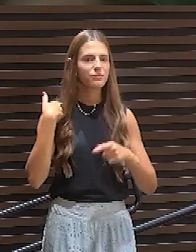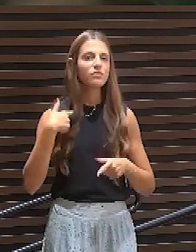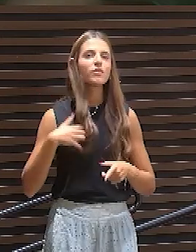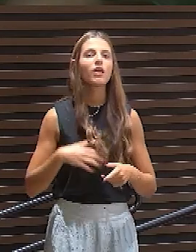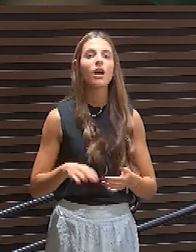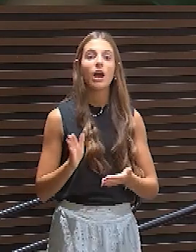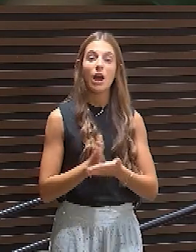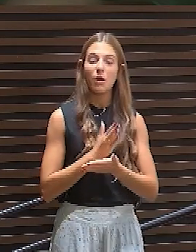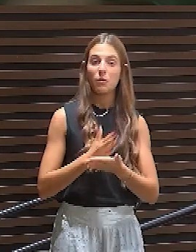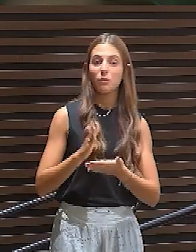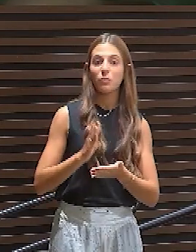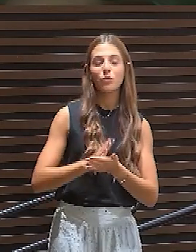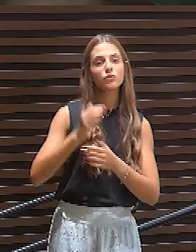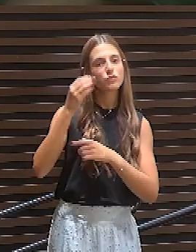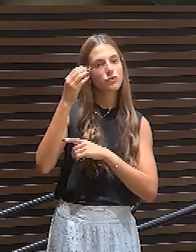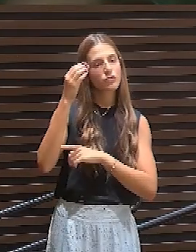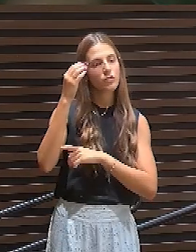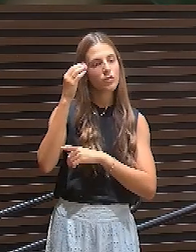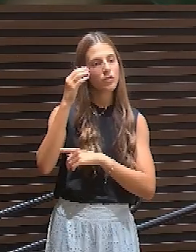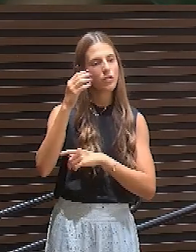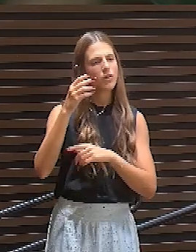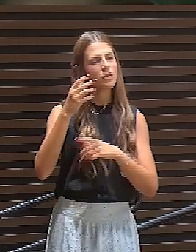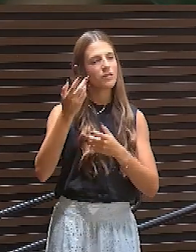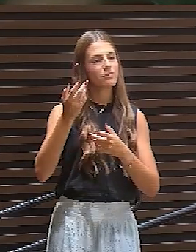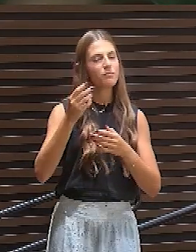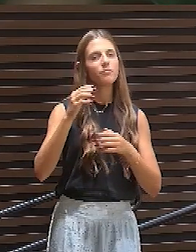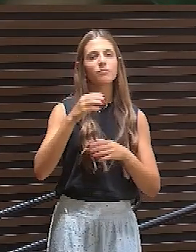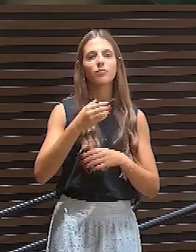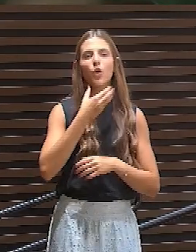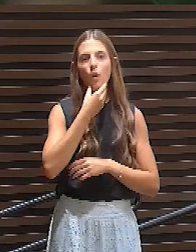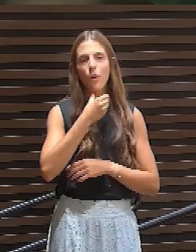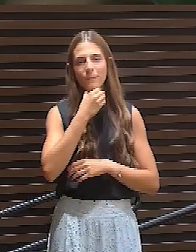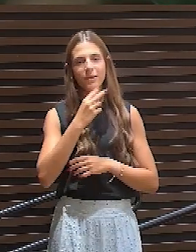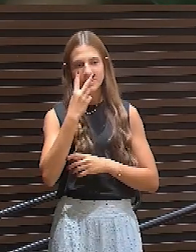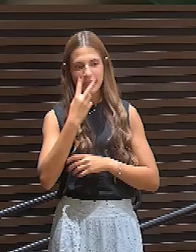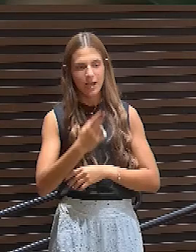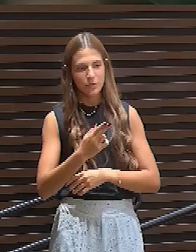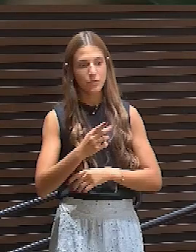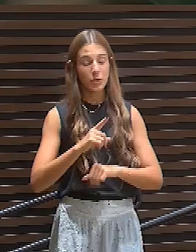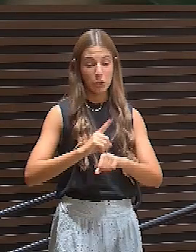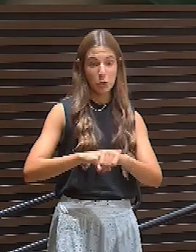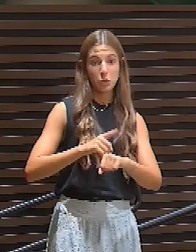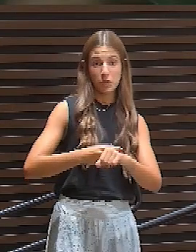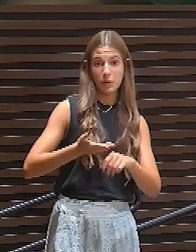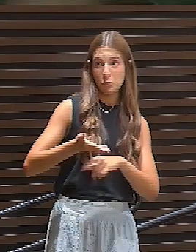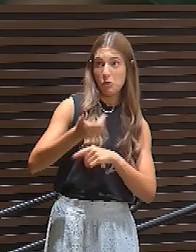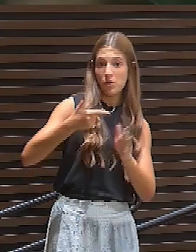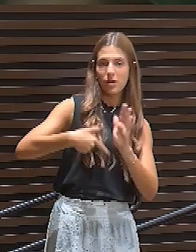alguns estudiosos acham que aquele tempo era muito mais